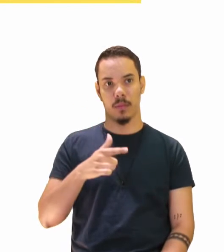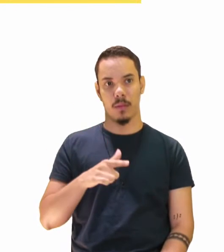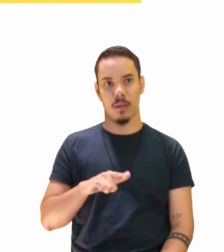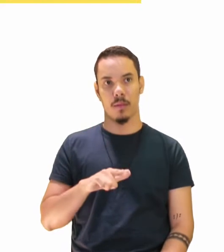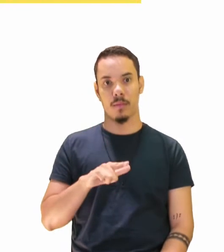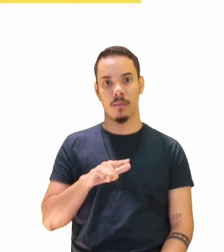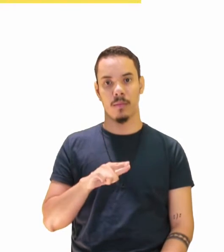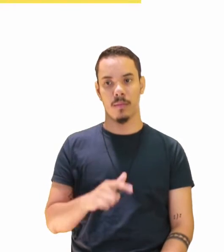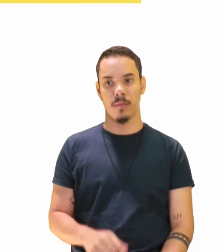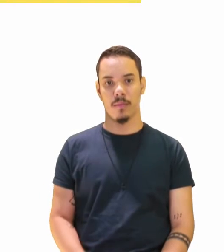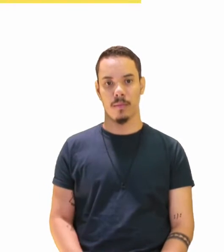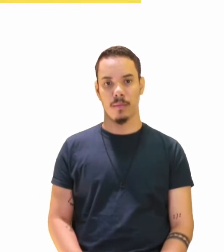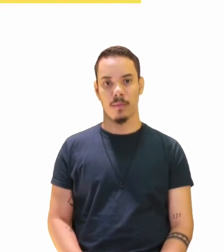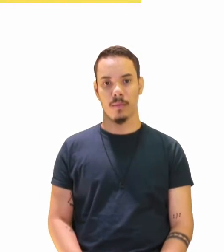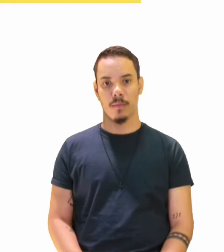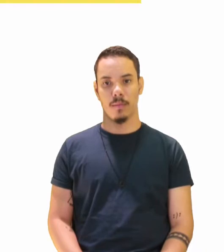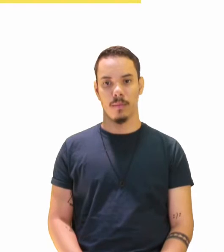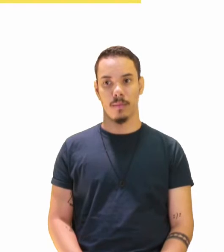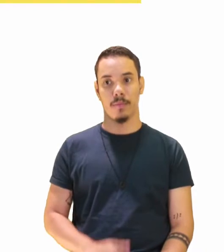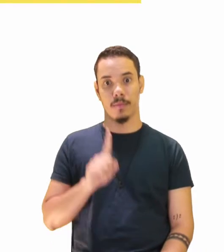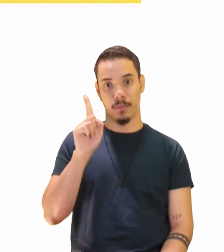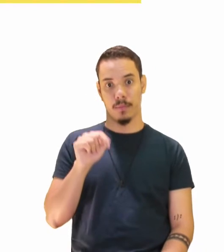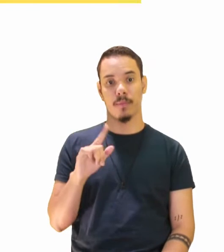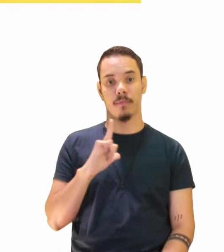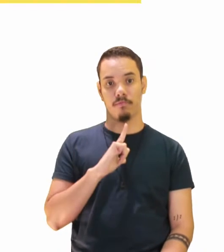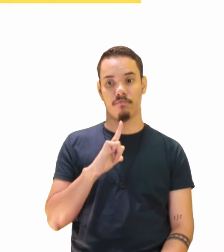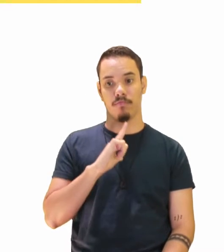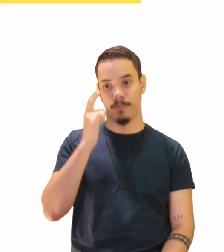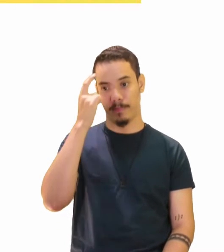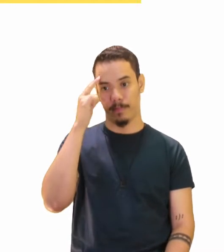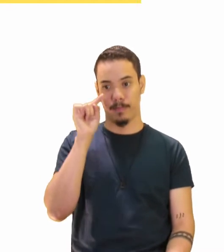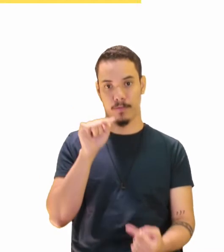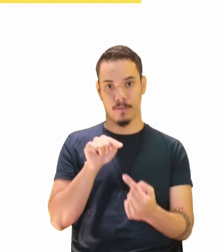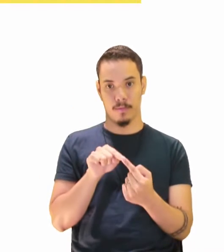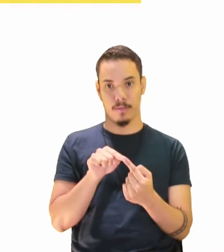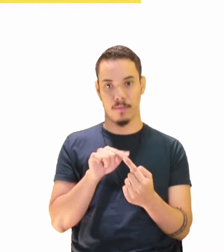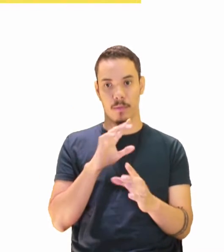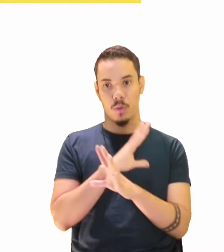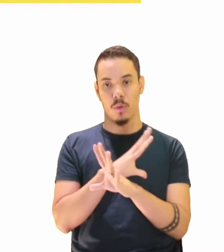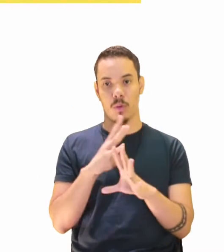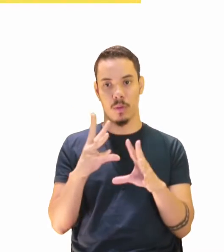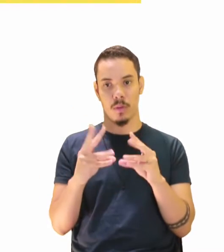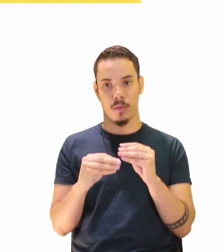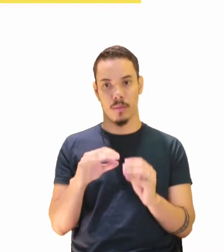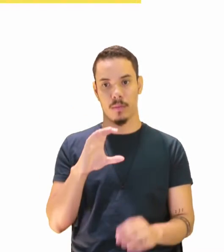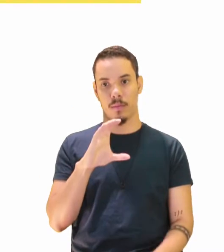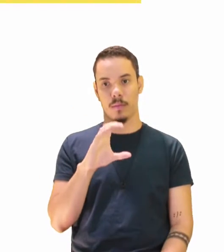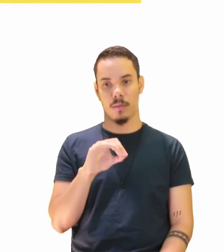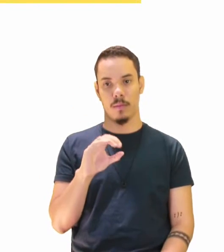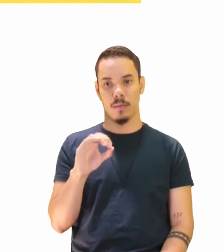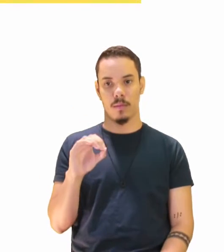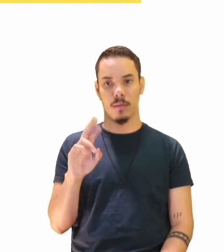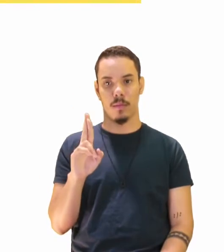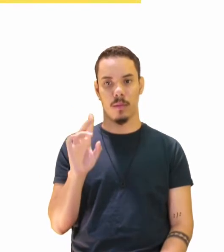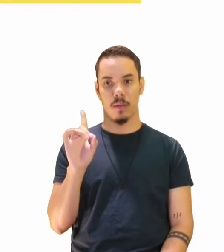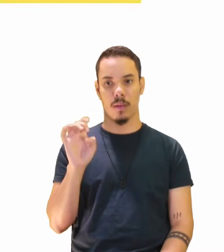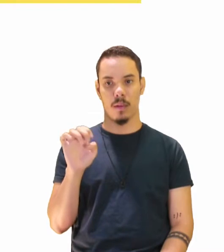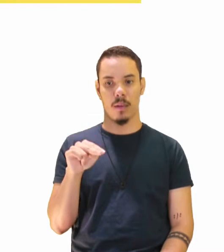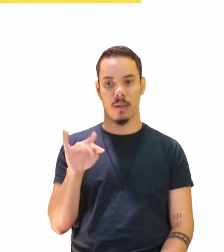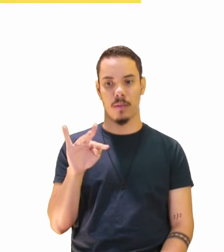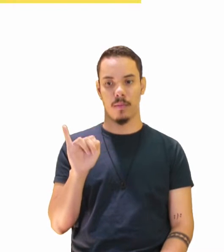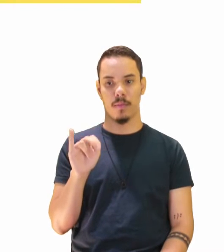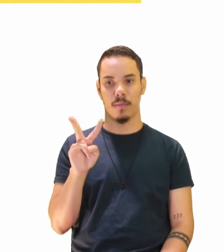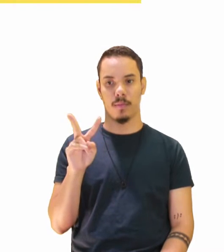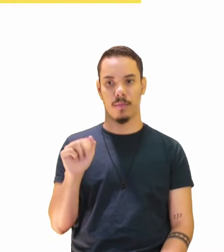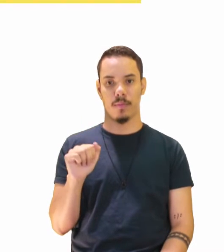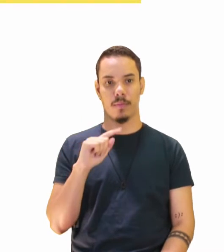intencional, ó, também, tudo com intenção, ó, de uma conjunção coordenativa visando